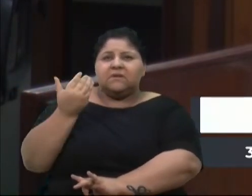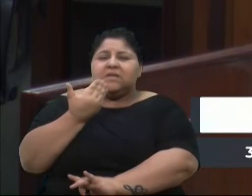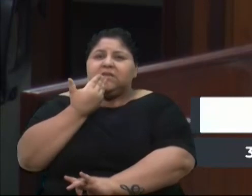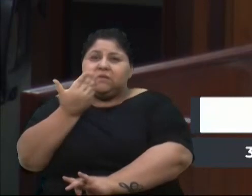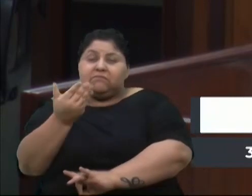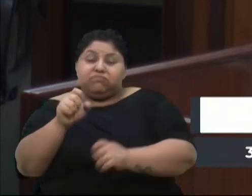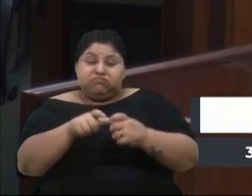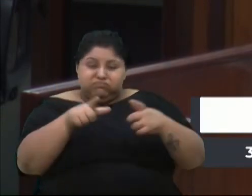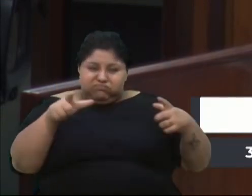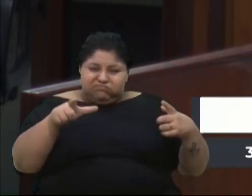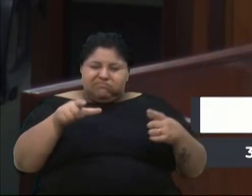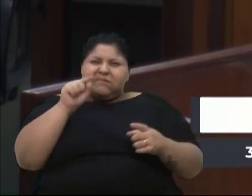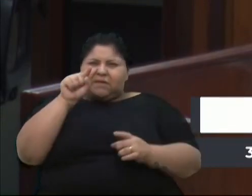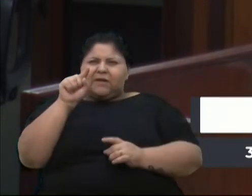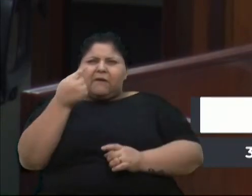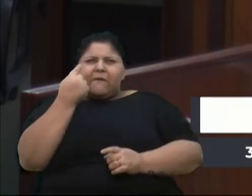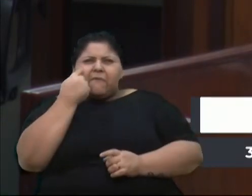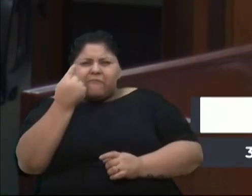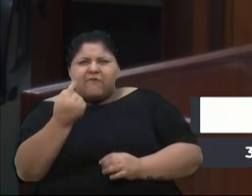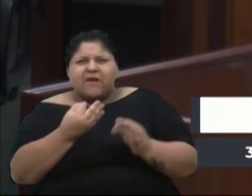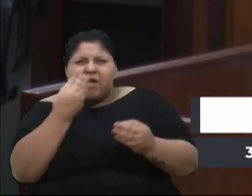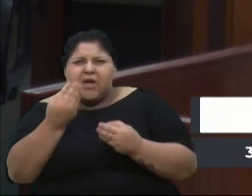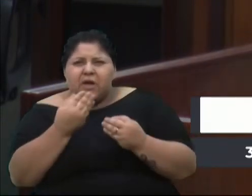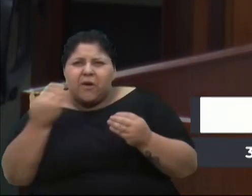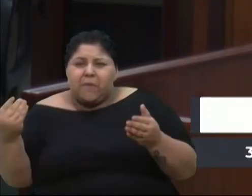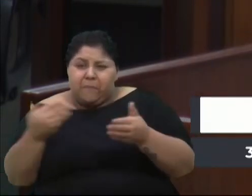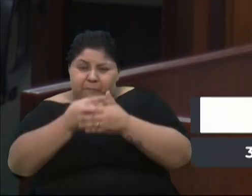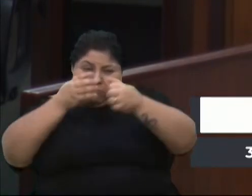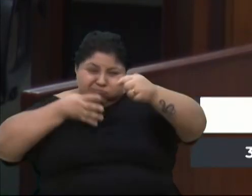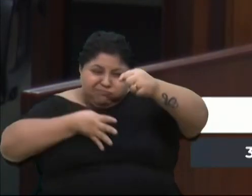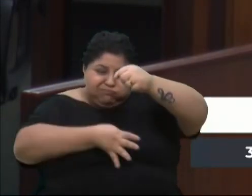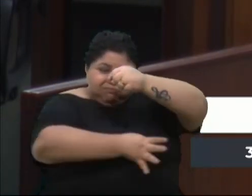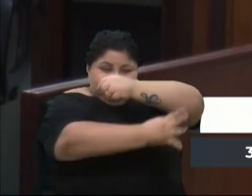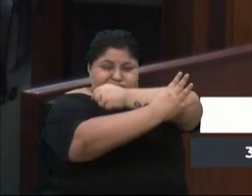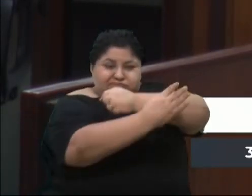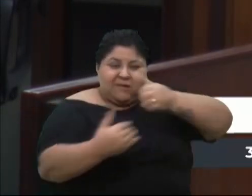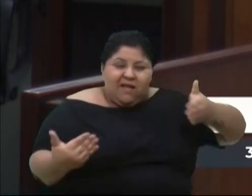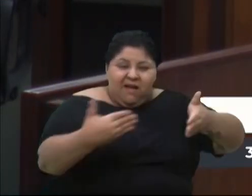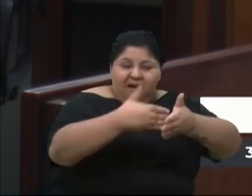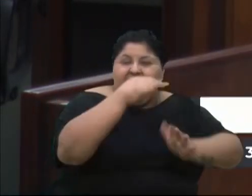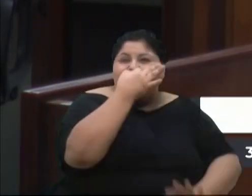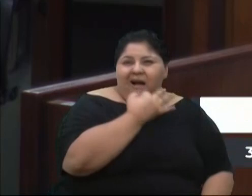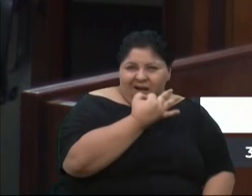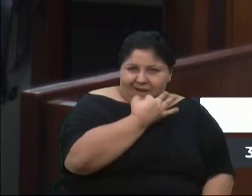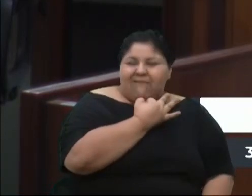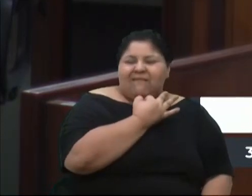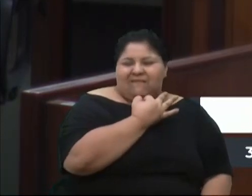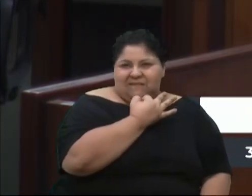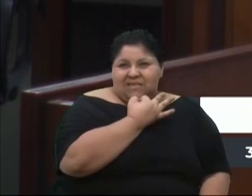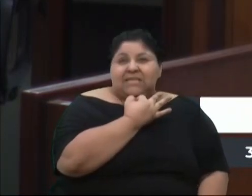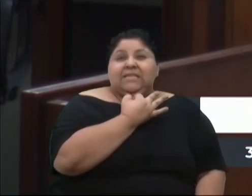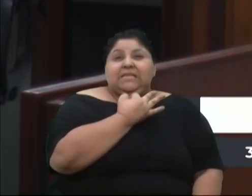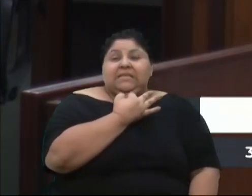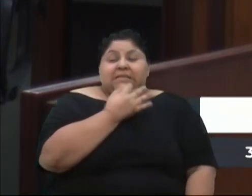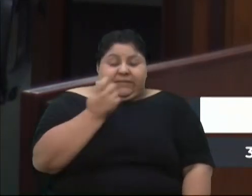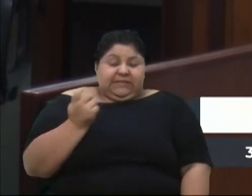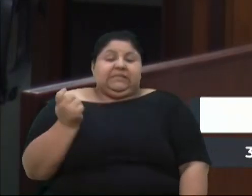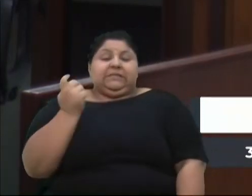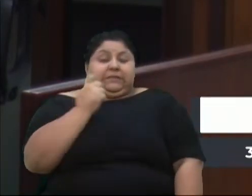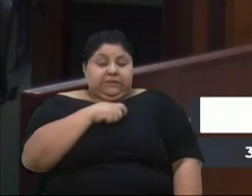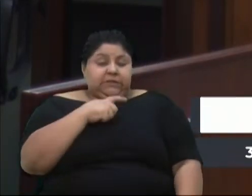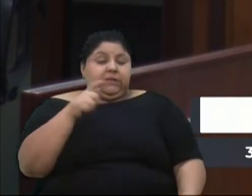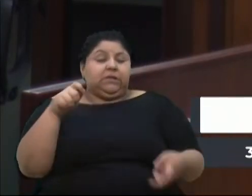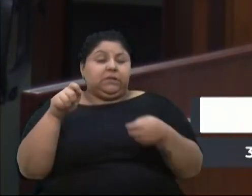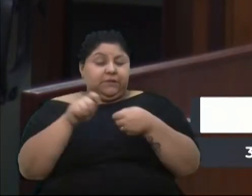Tu vê como a quantidade de imigrantes que estão migrando para Caxias do Sul está necessitado de